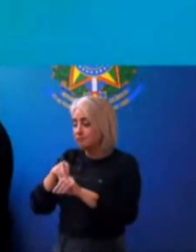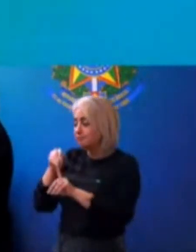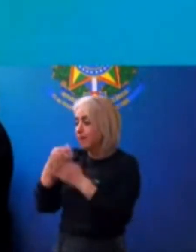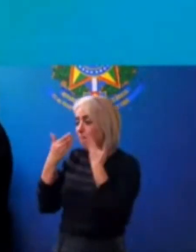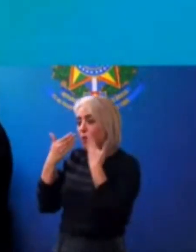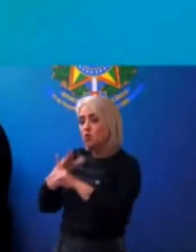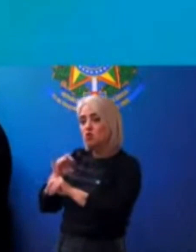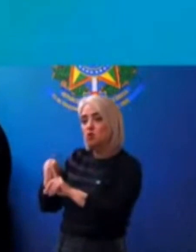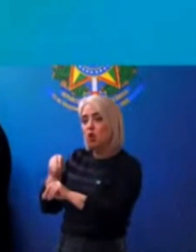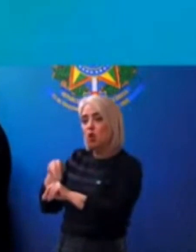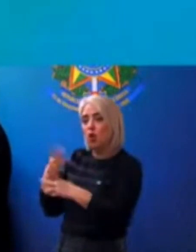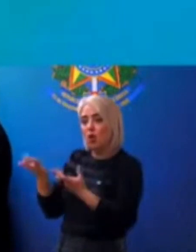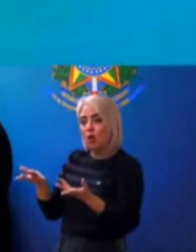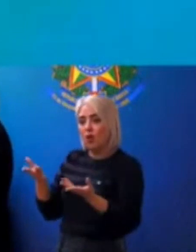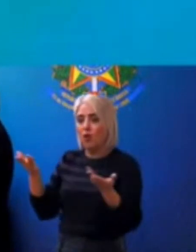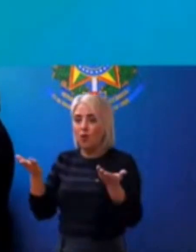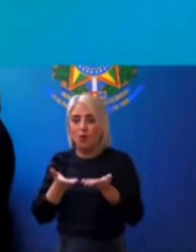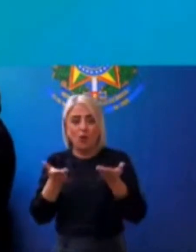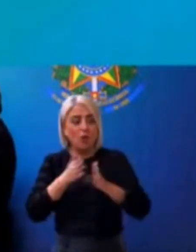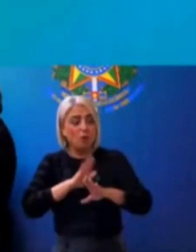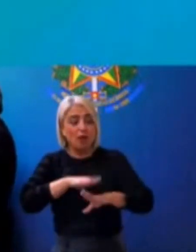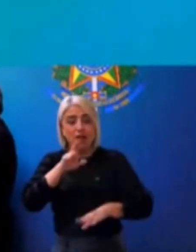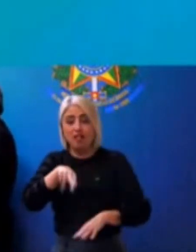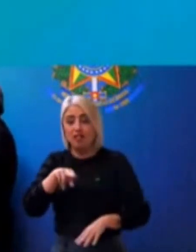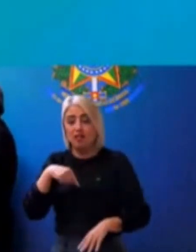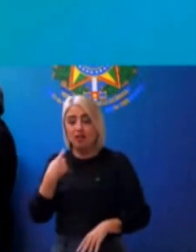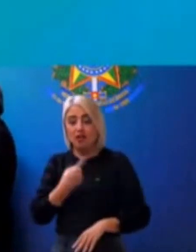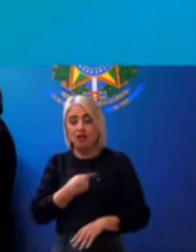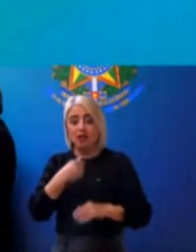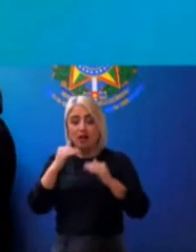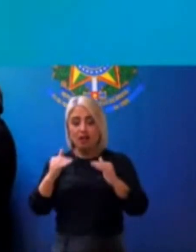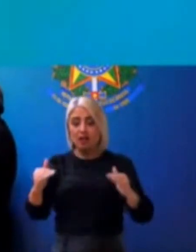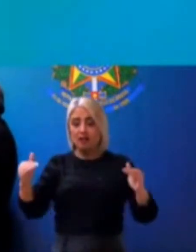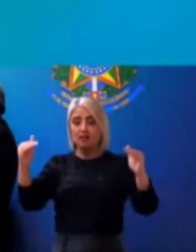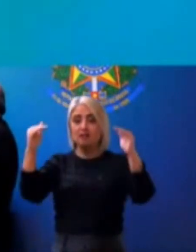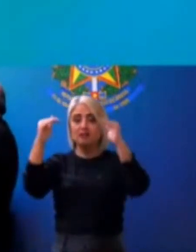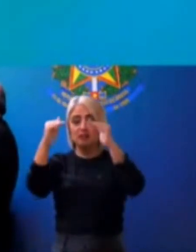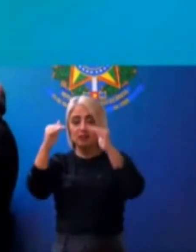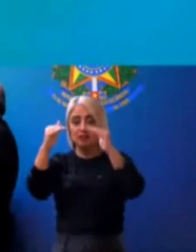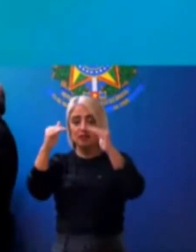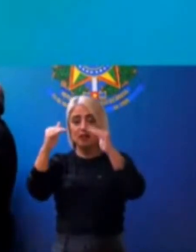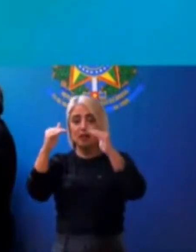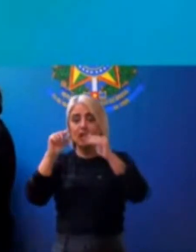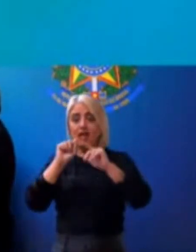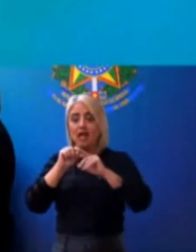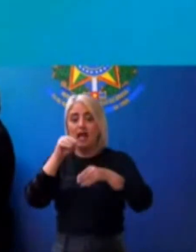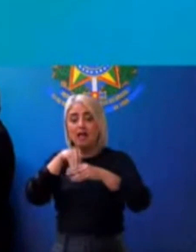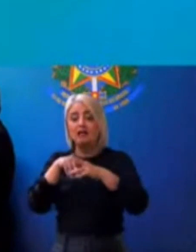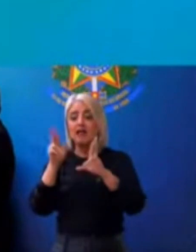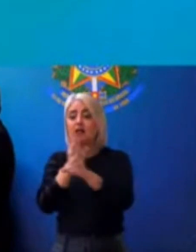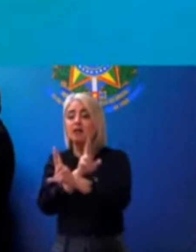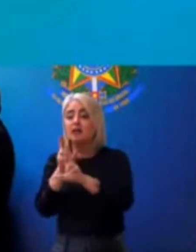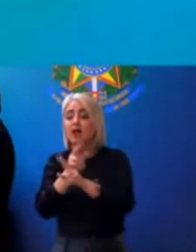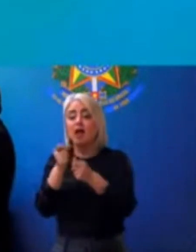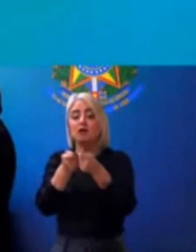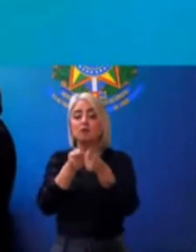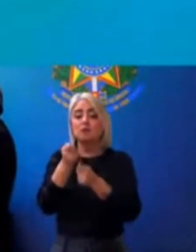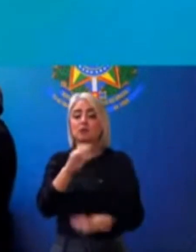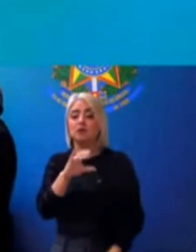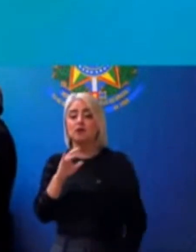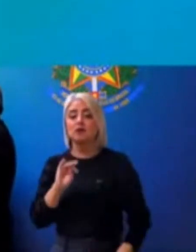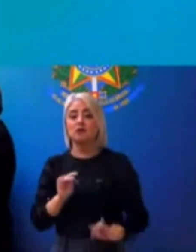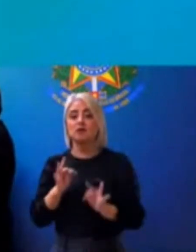vulnerabilidades externas hoje mais do que nunca nós somos soberania está intrinsecamente associada ao domínio